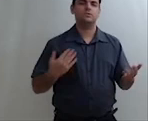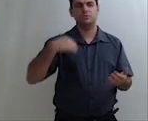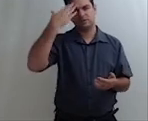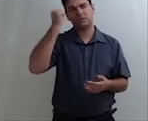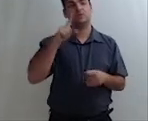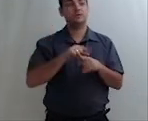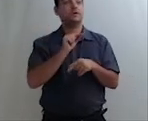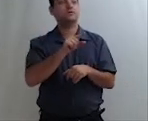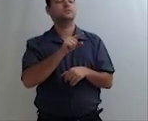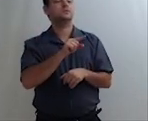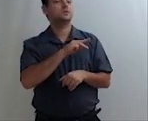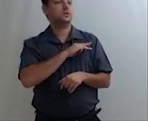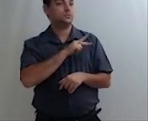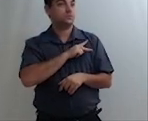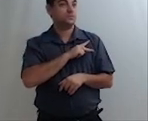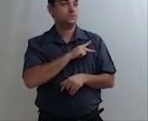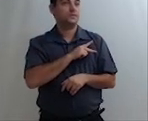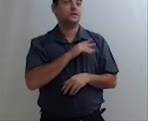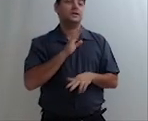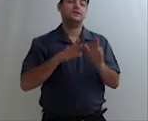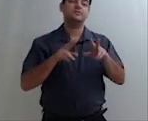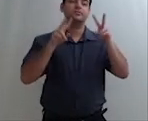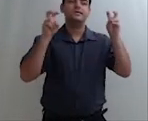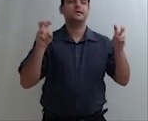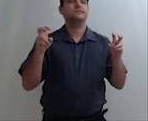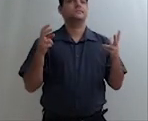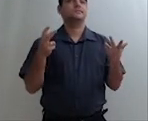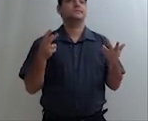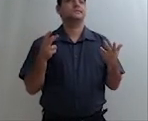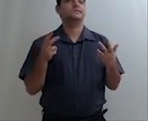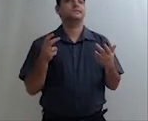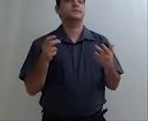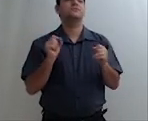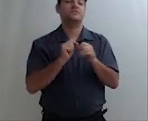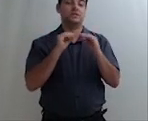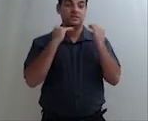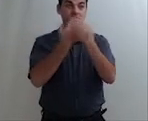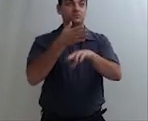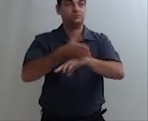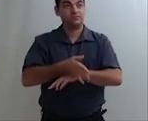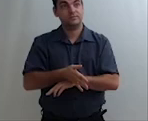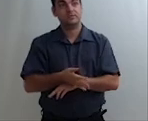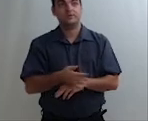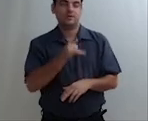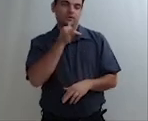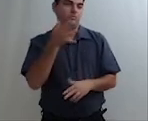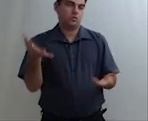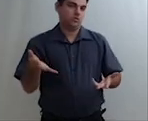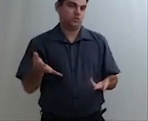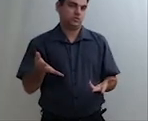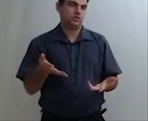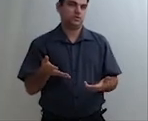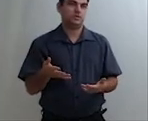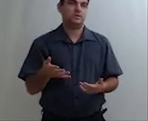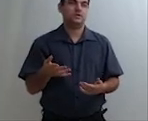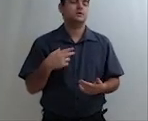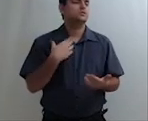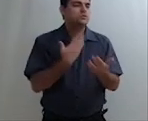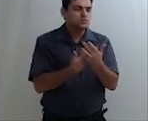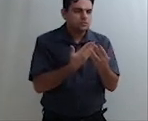Público quando vai para para as sessões judiciais como a que H se realiza estuda